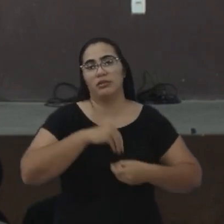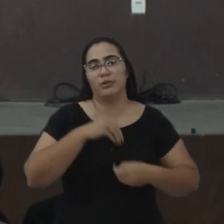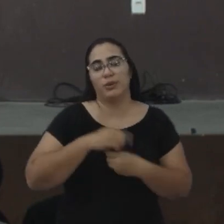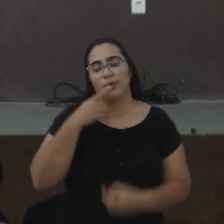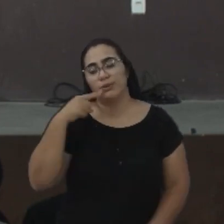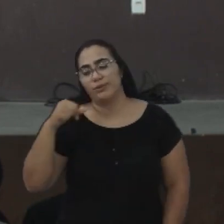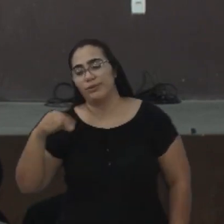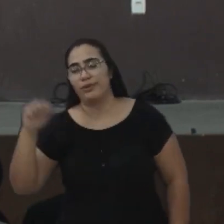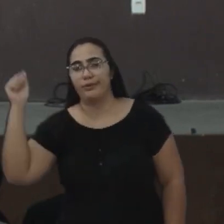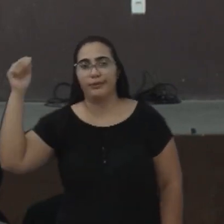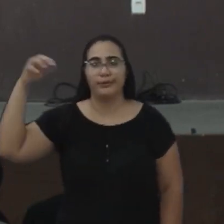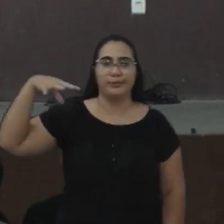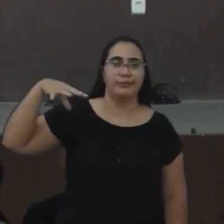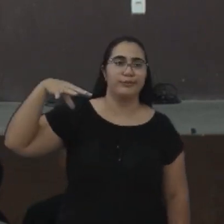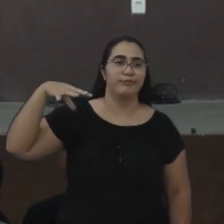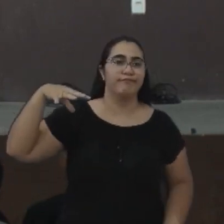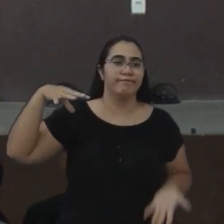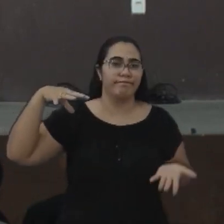luz.